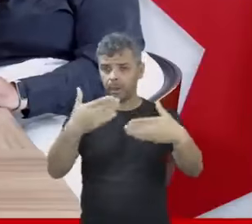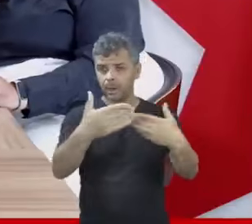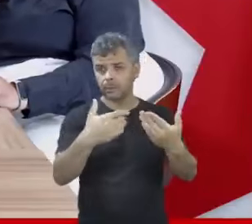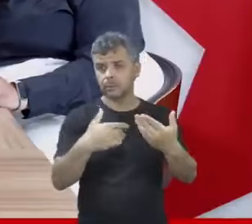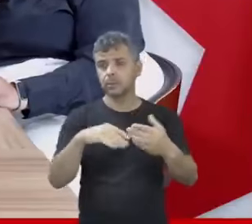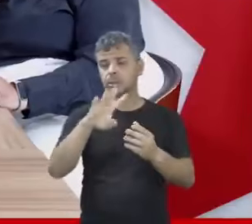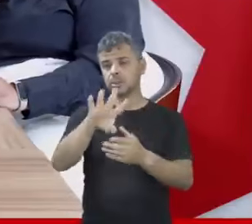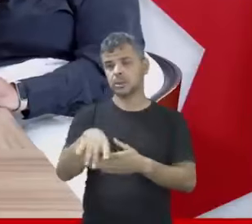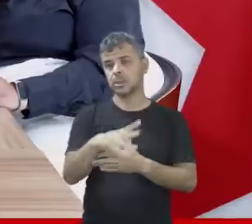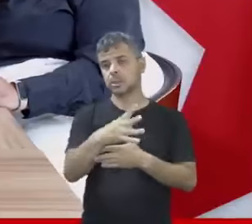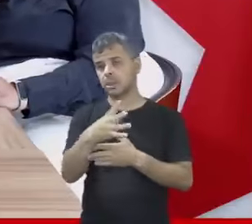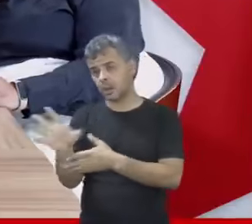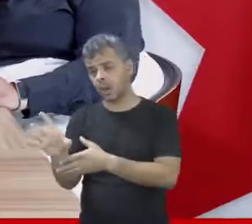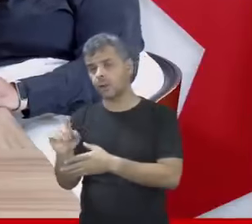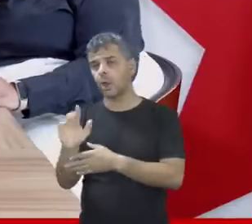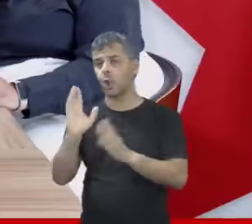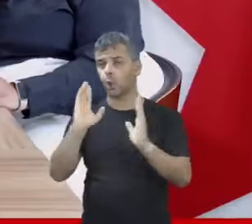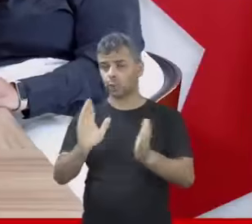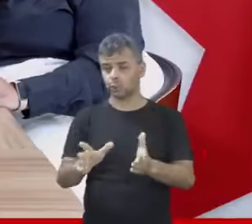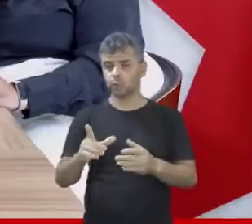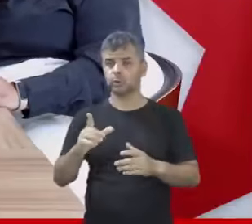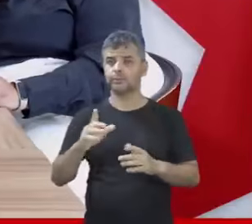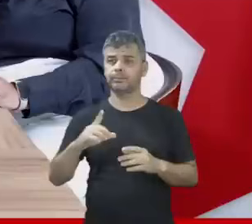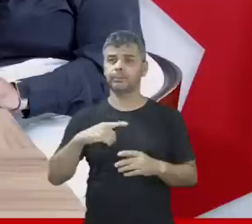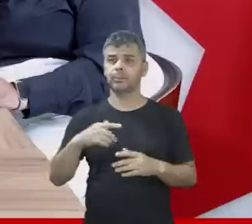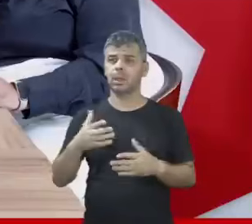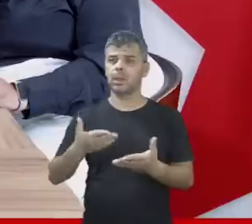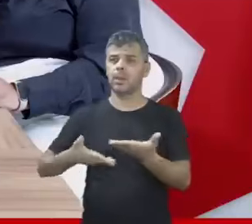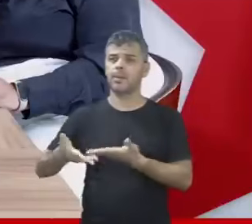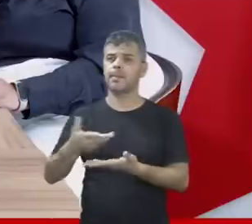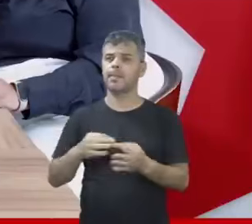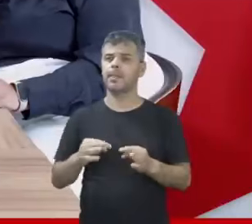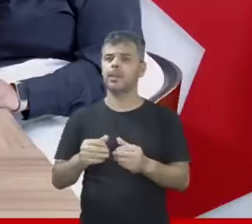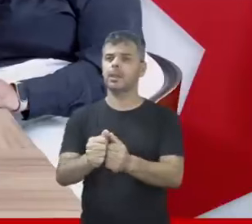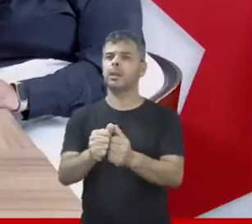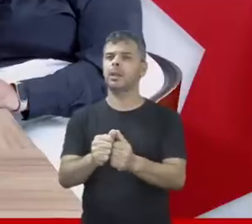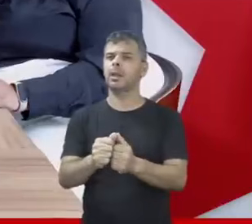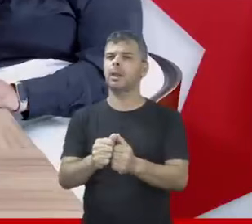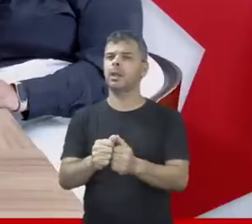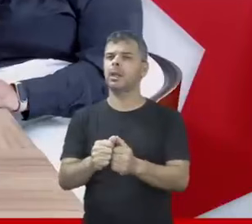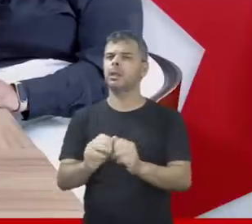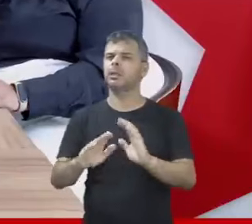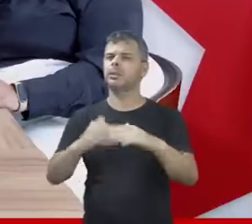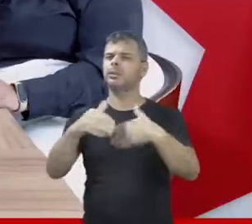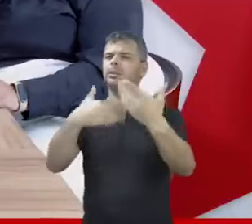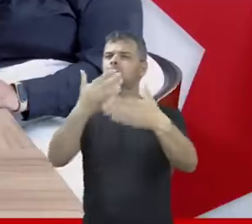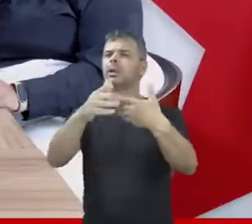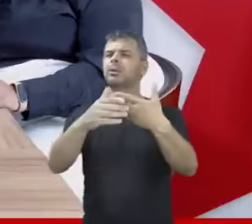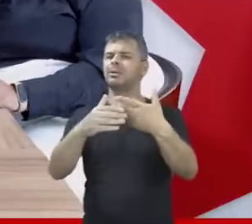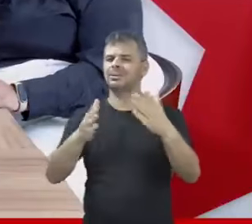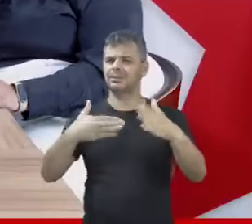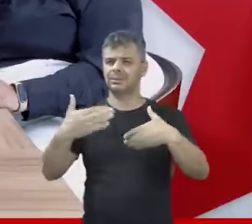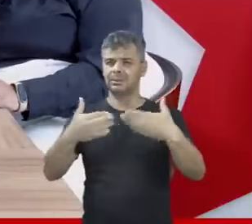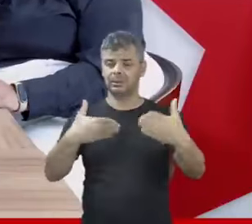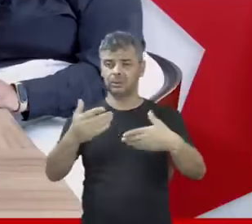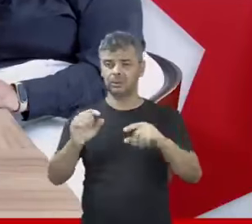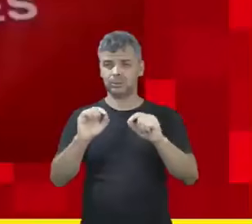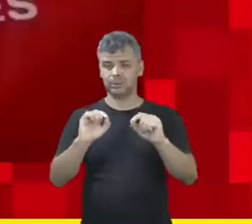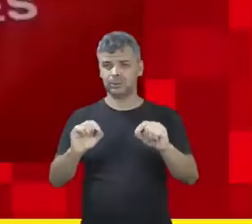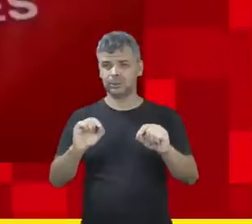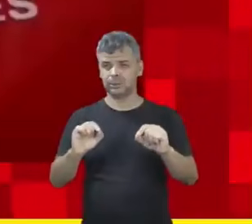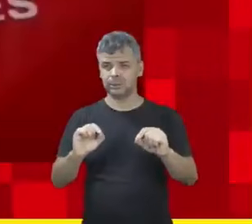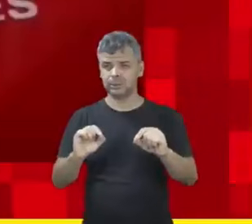escala 6x1 e que hoje estão em diálogos também além, né, avançando em outros diálogos, como a